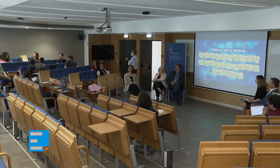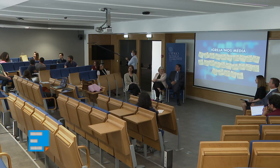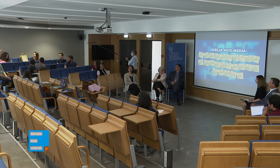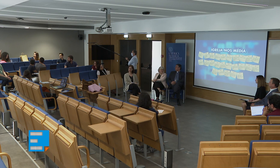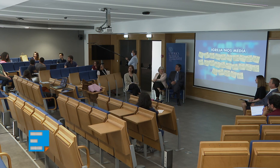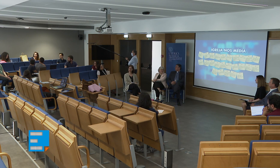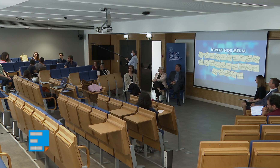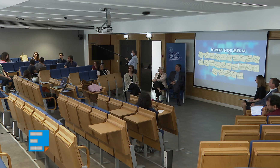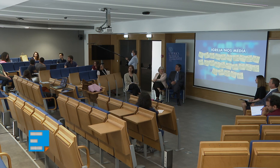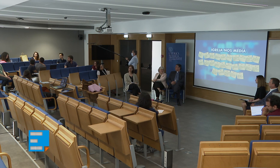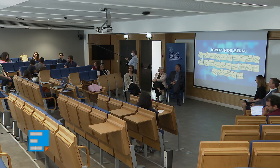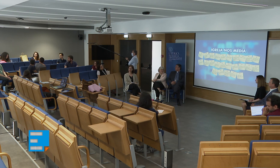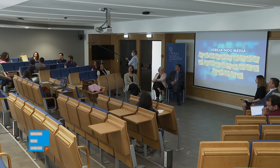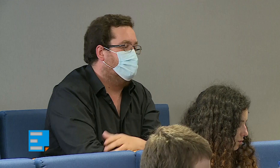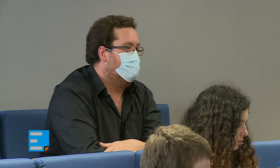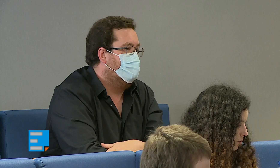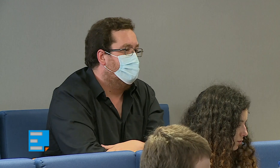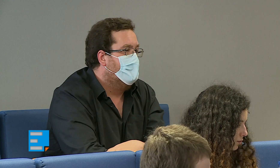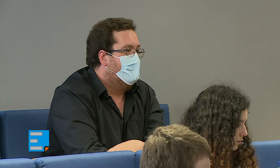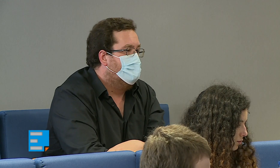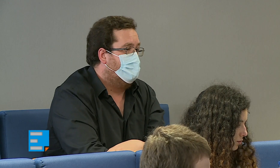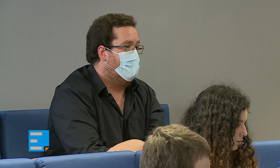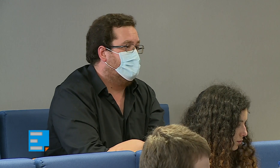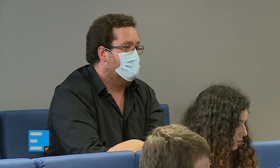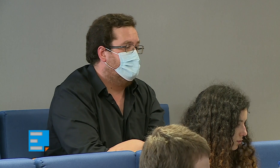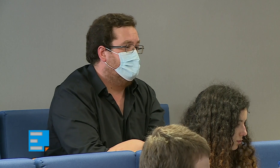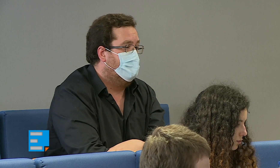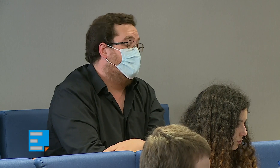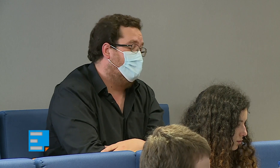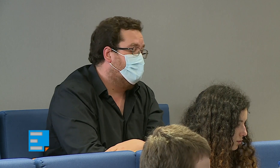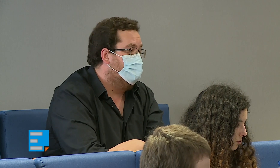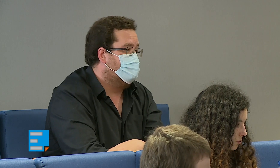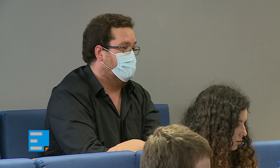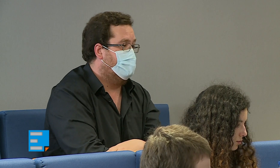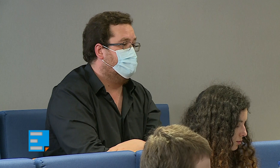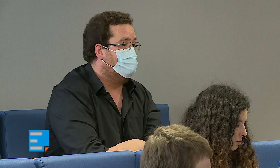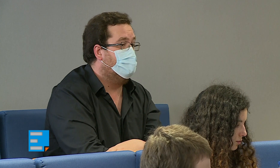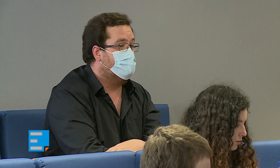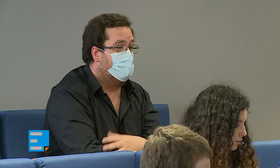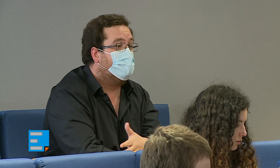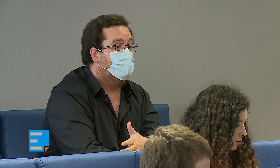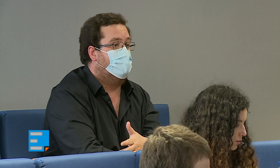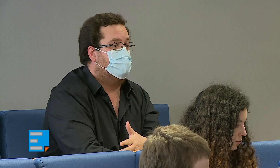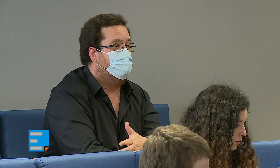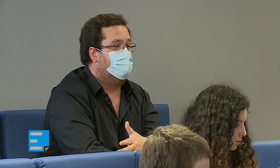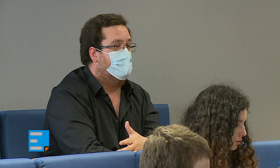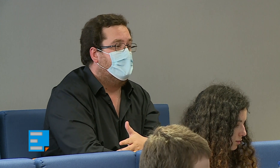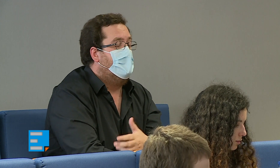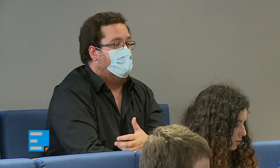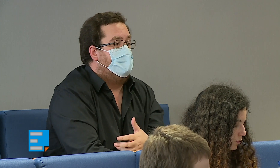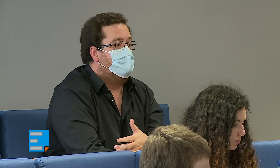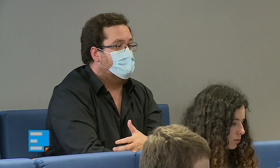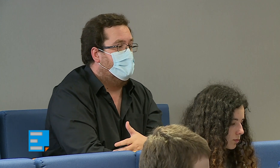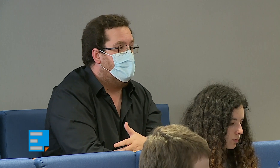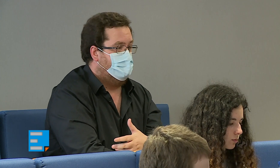mente foi, talvez, isto pode ser um bocadinho provocatório, a falta de uma estratégia de comunicação da Igreja.